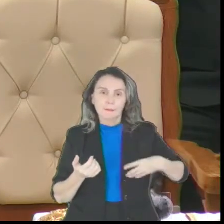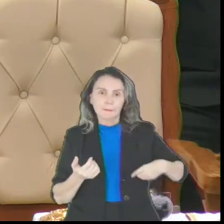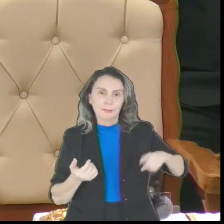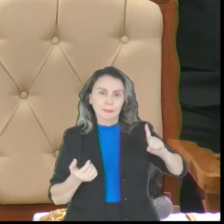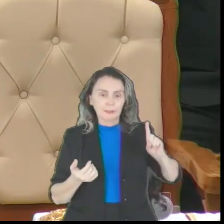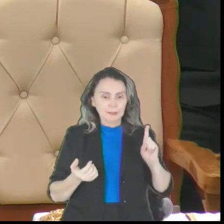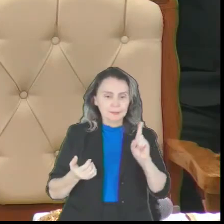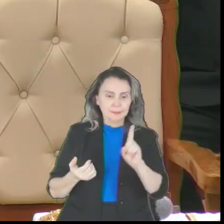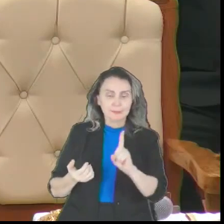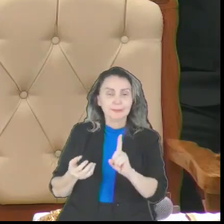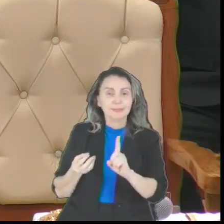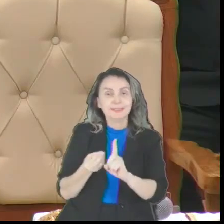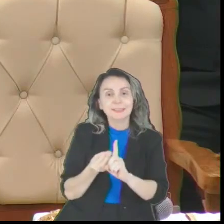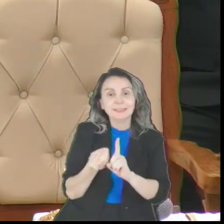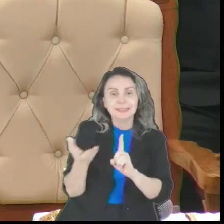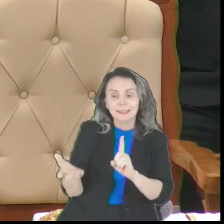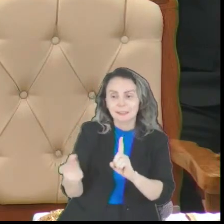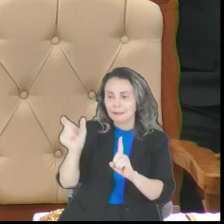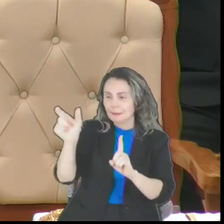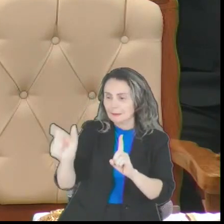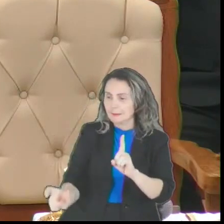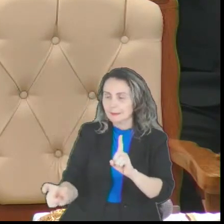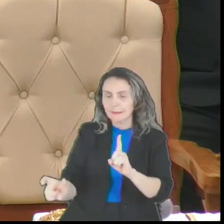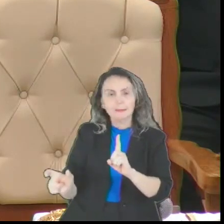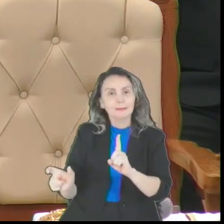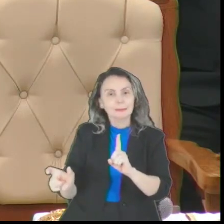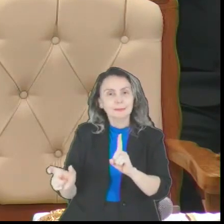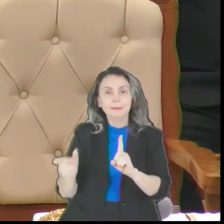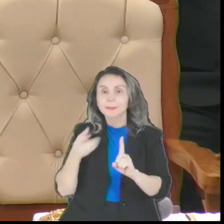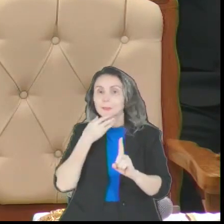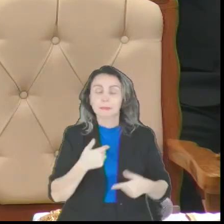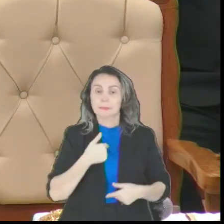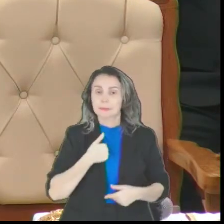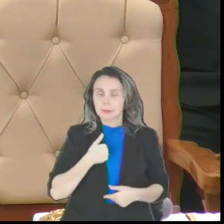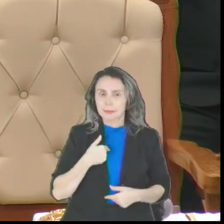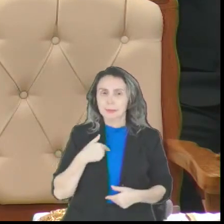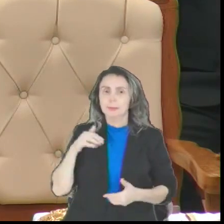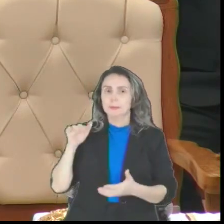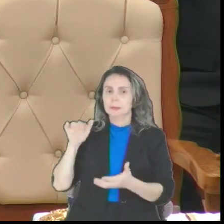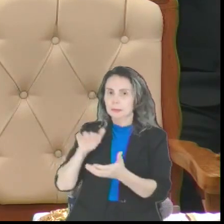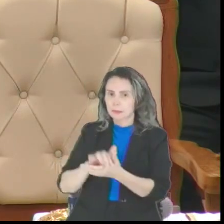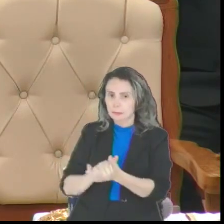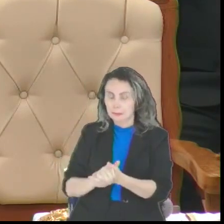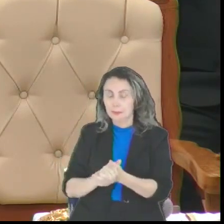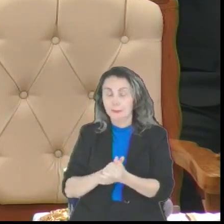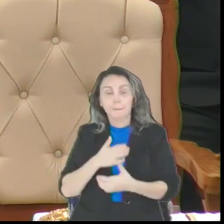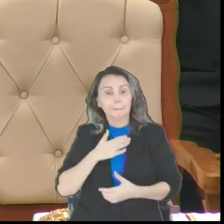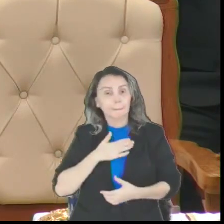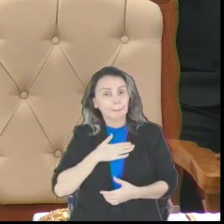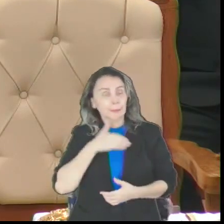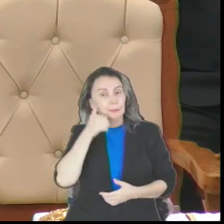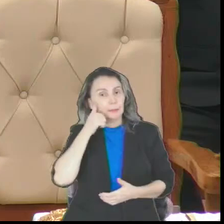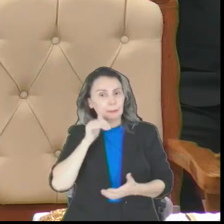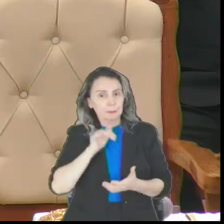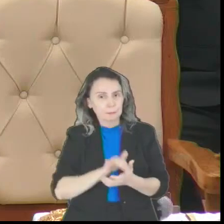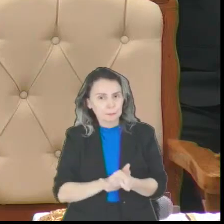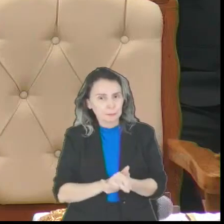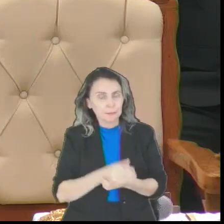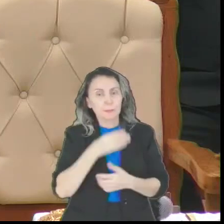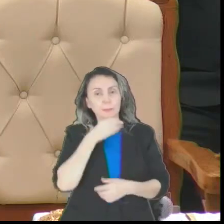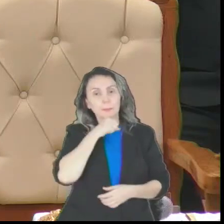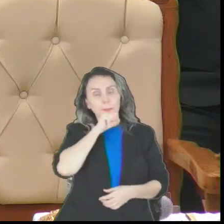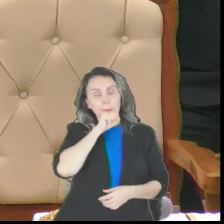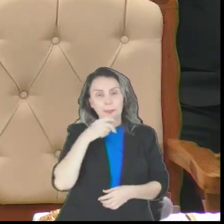E é necessário que ele olhe se o rapaz tenha condições de... Eu me preocupei, o pai criou